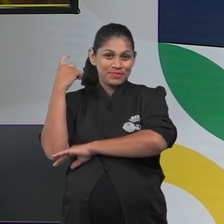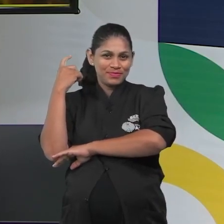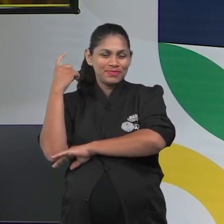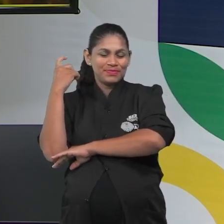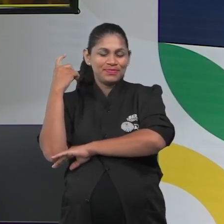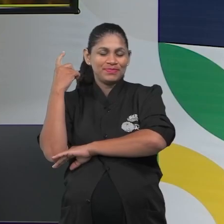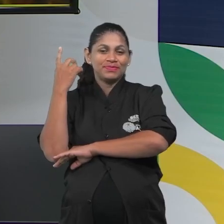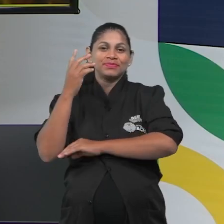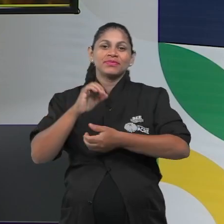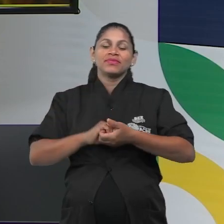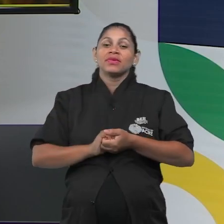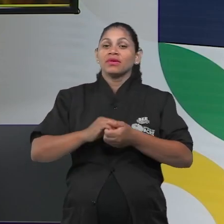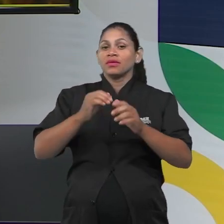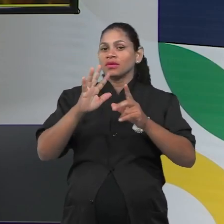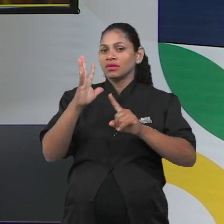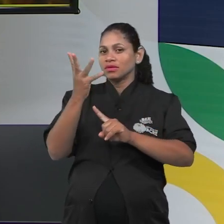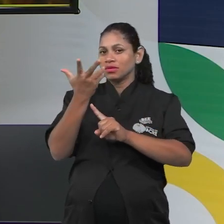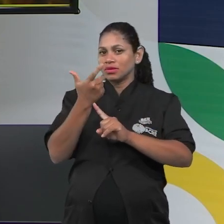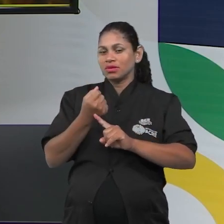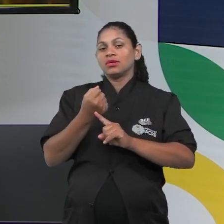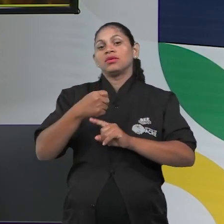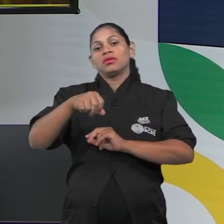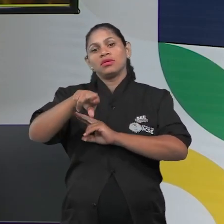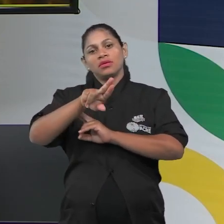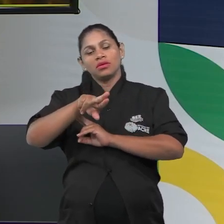por exemplo, utilizou